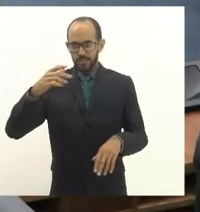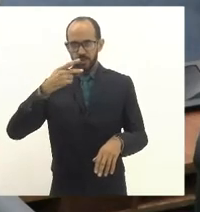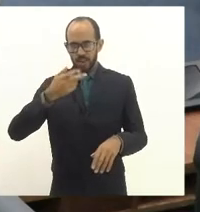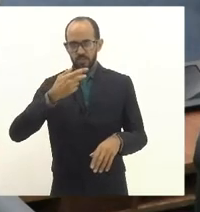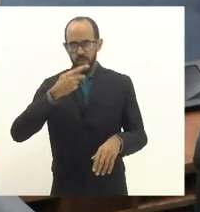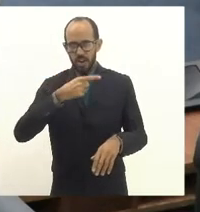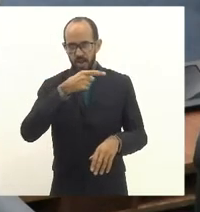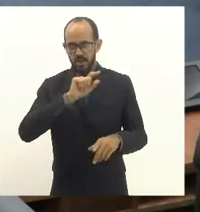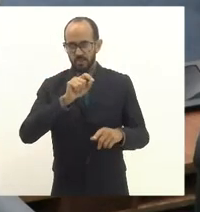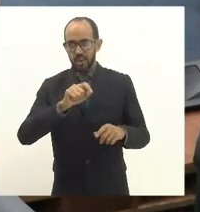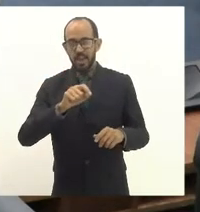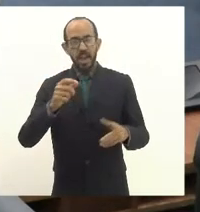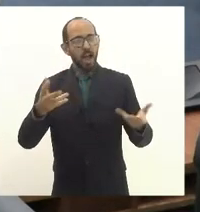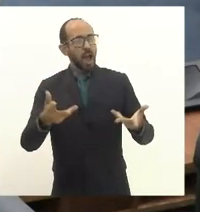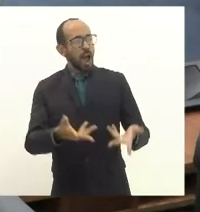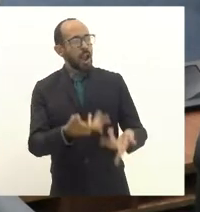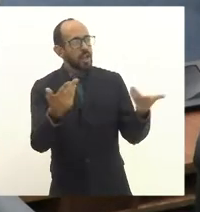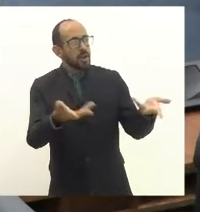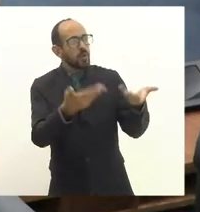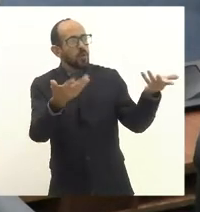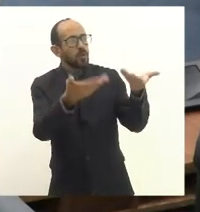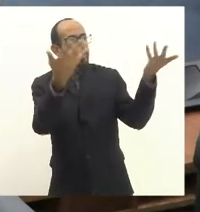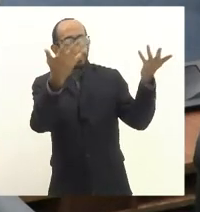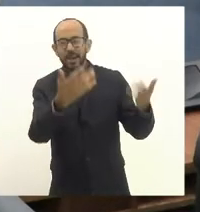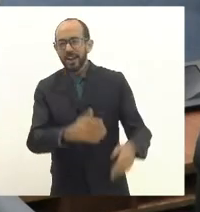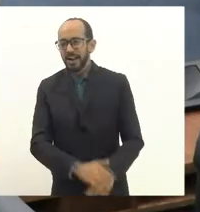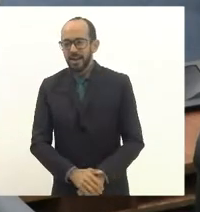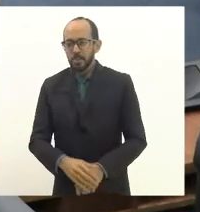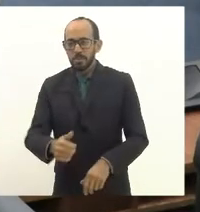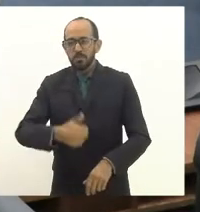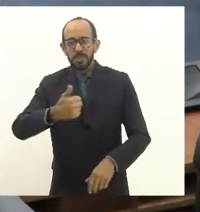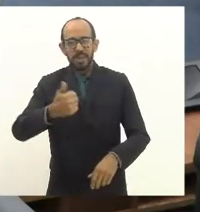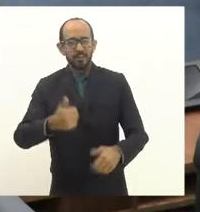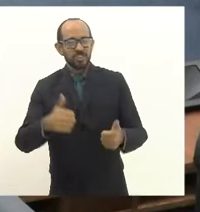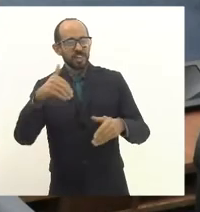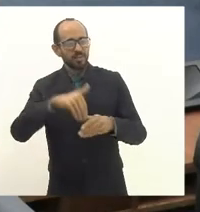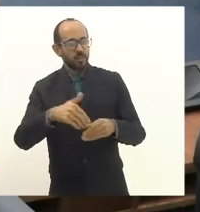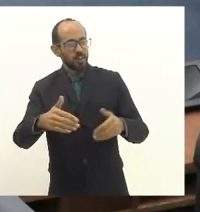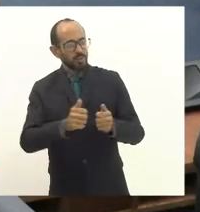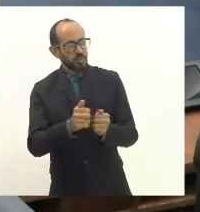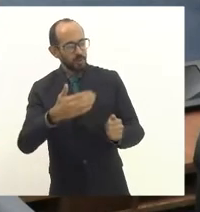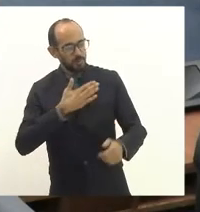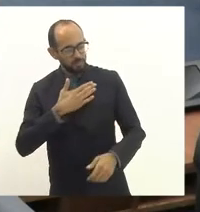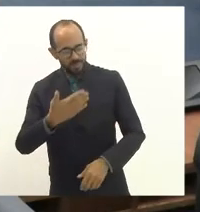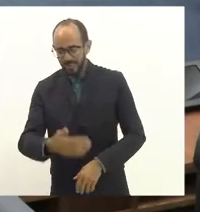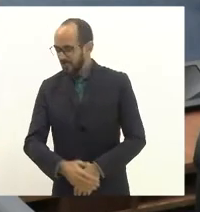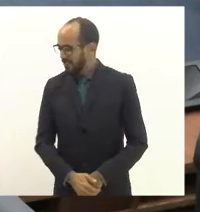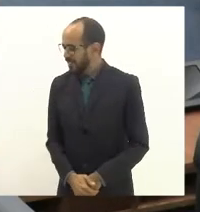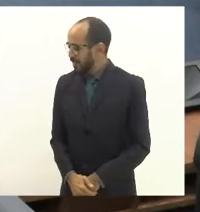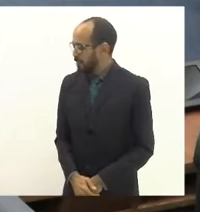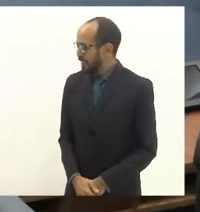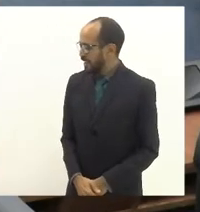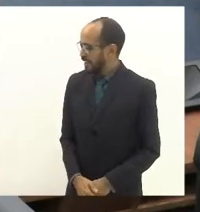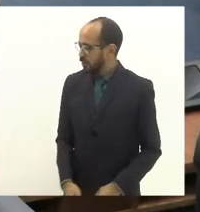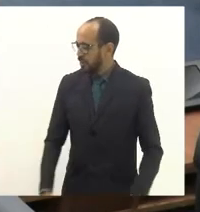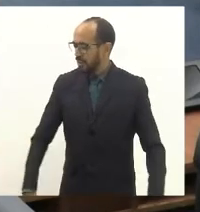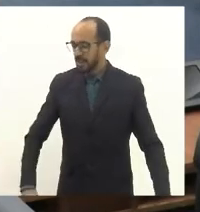presidente, aleluia, é a primeira vez que o Rosenberg Reis vota com a gente, irmão. Aleluia.